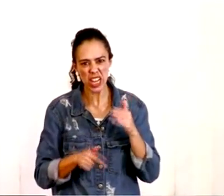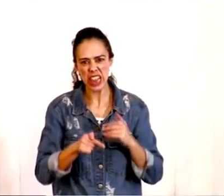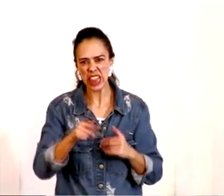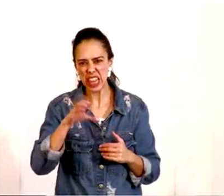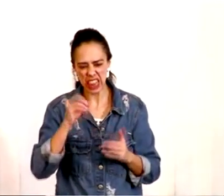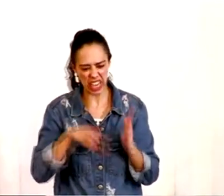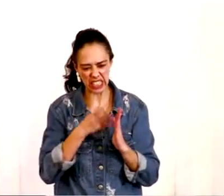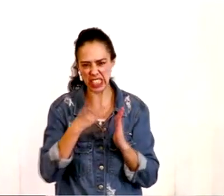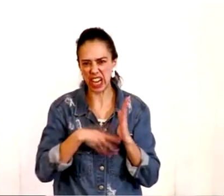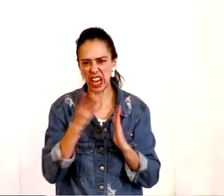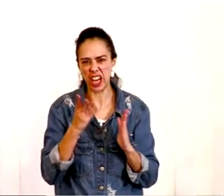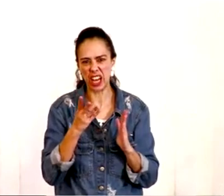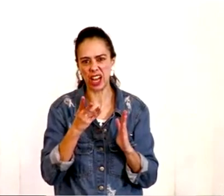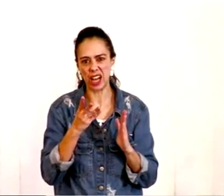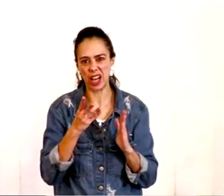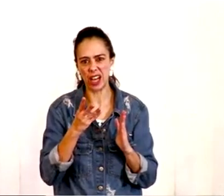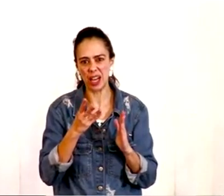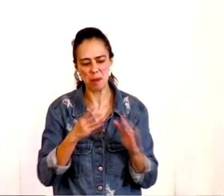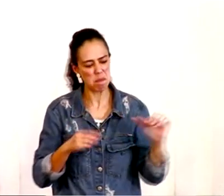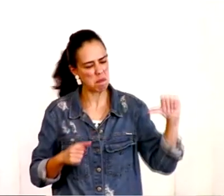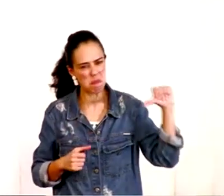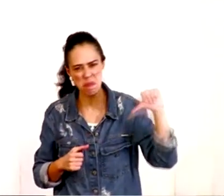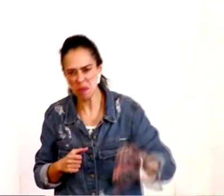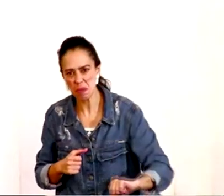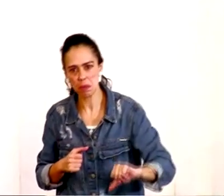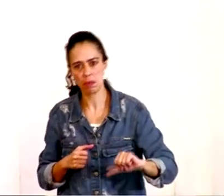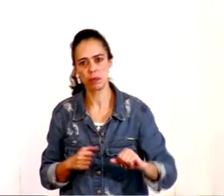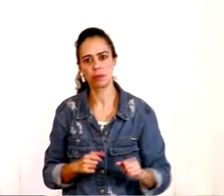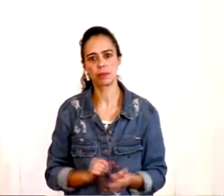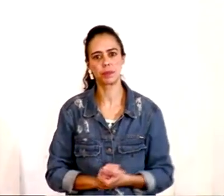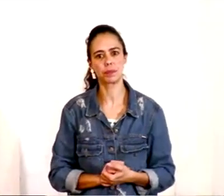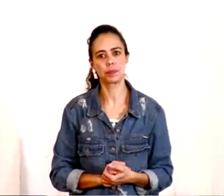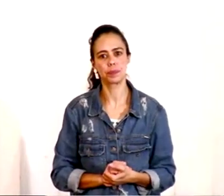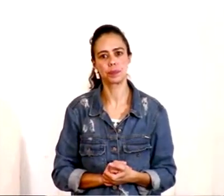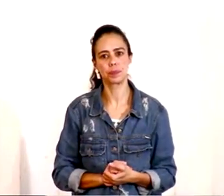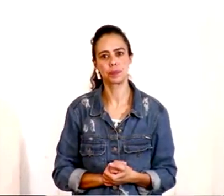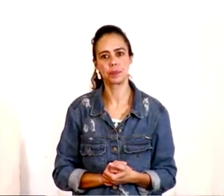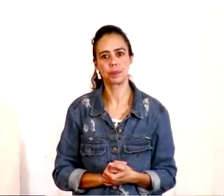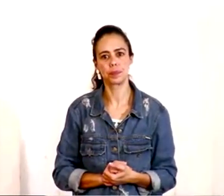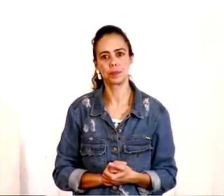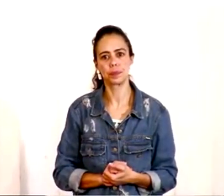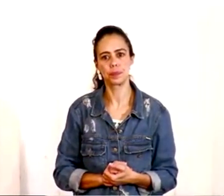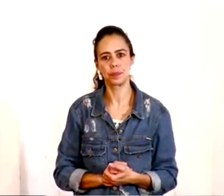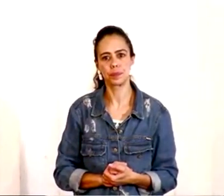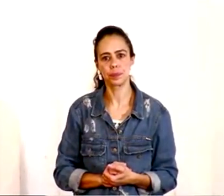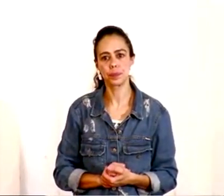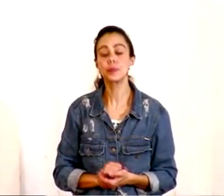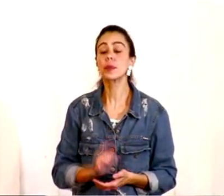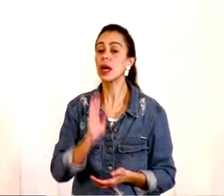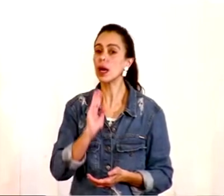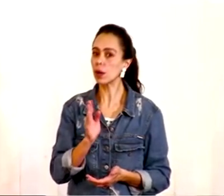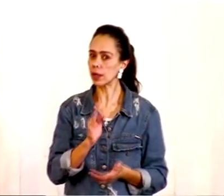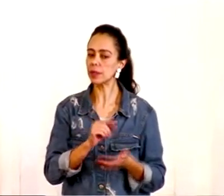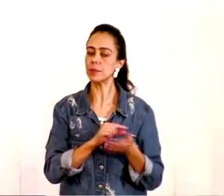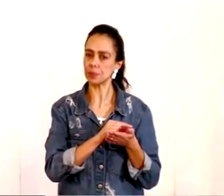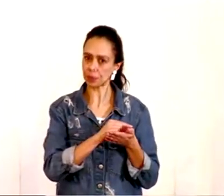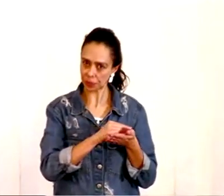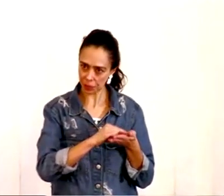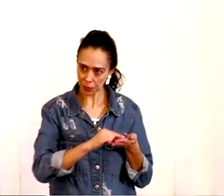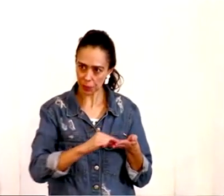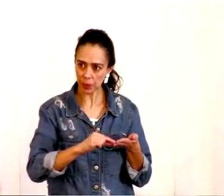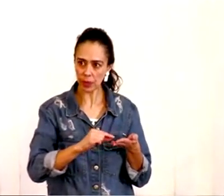Moisés mostra isso para nós. Mas os versículos 25 e 26 estão aqui para nós, para